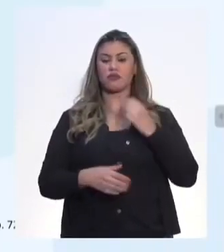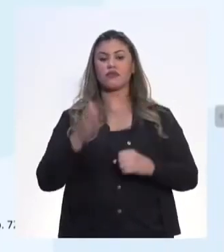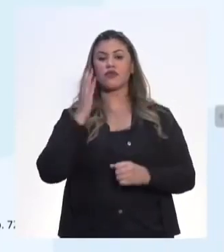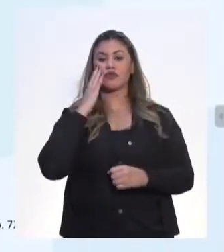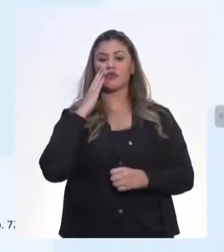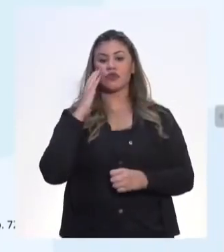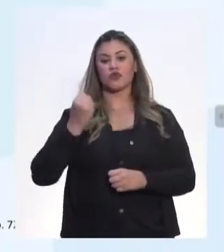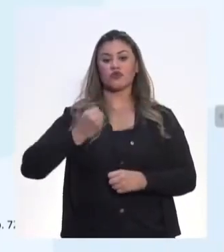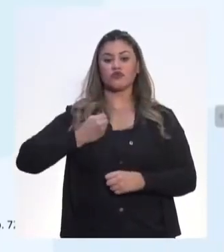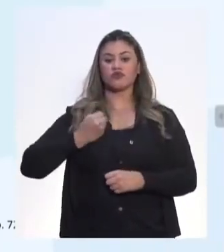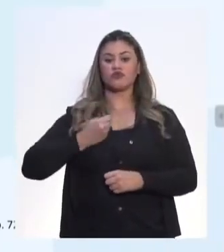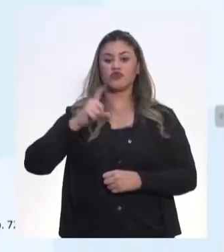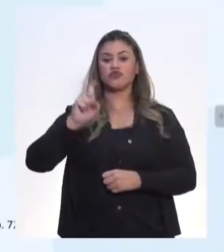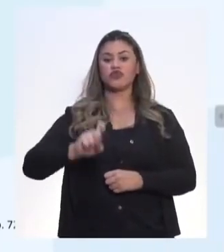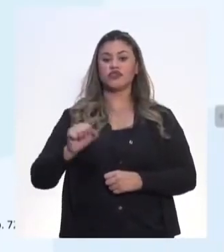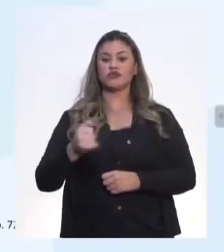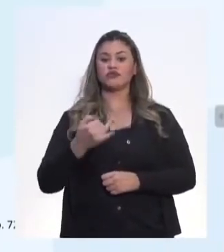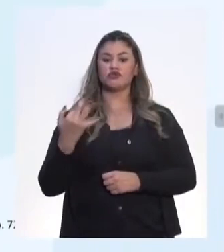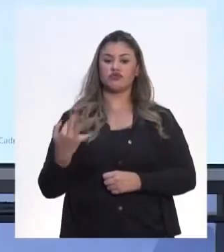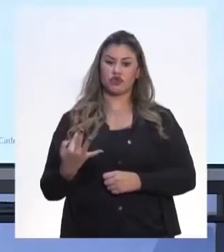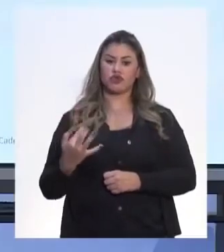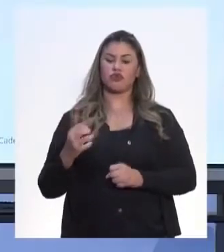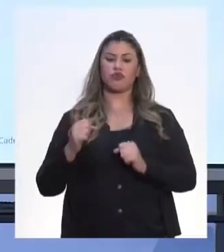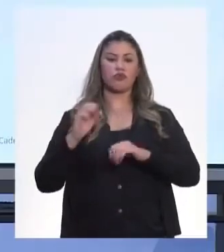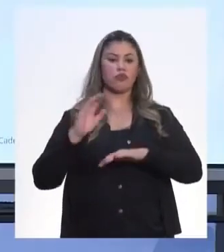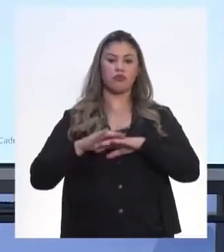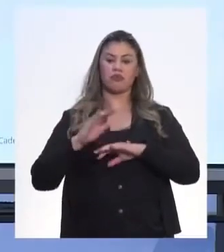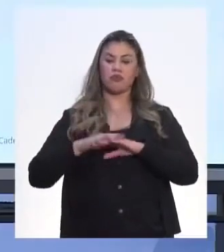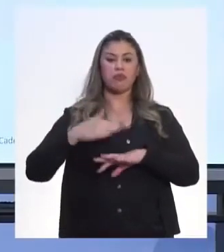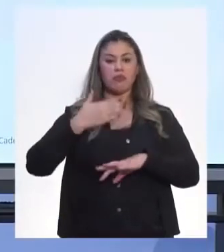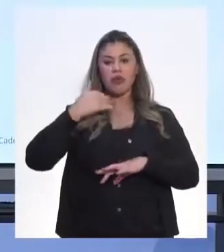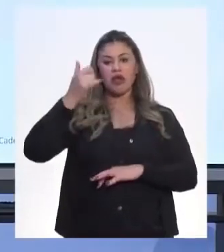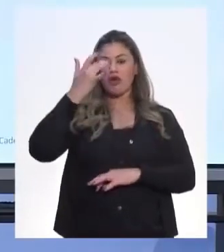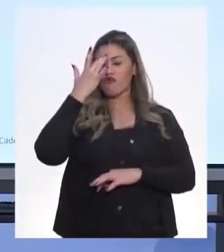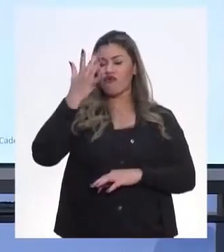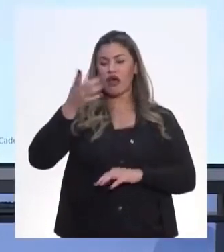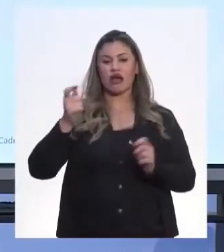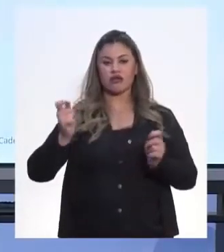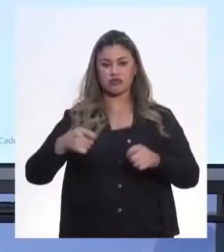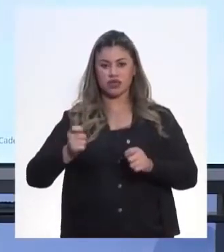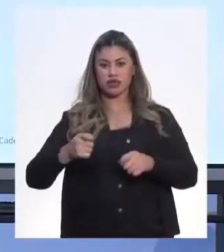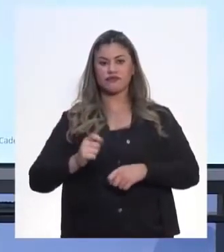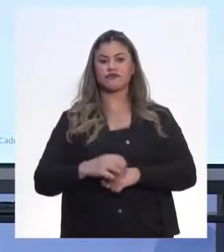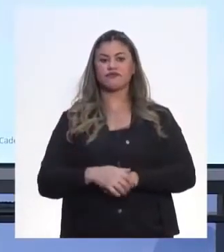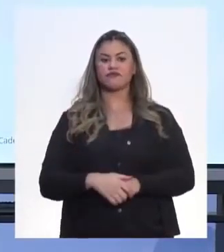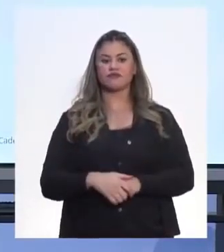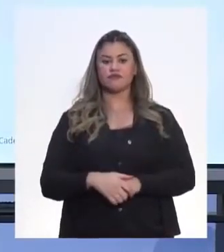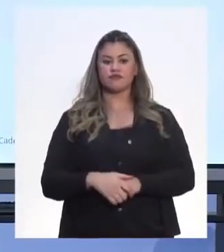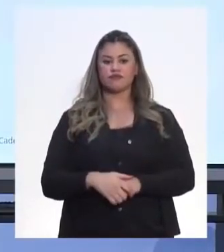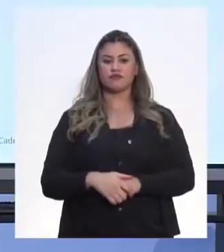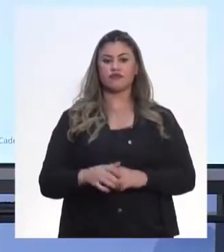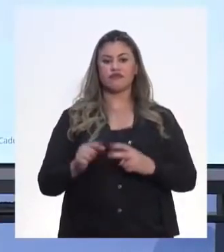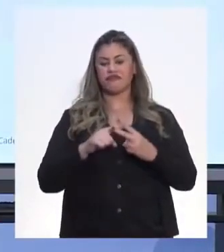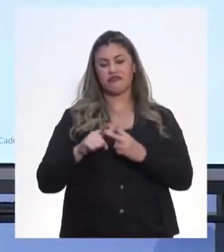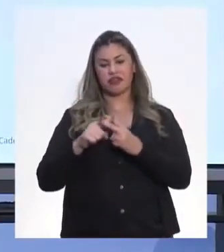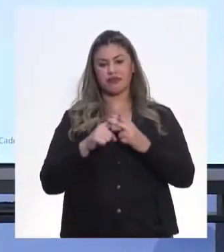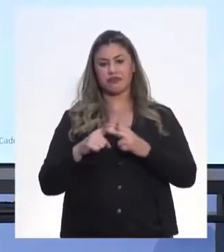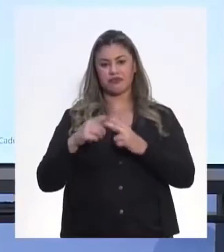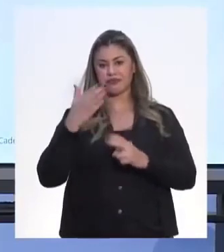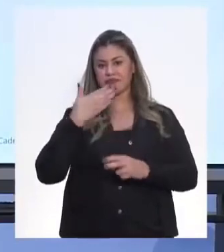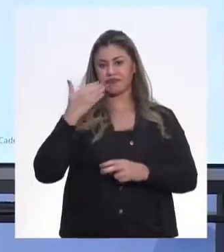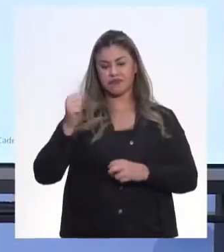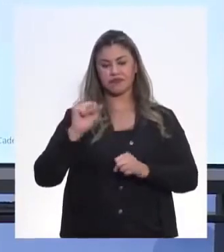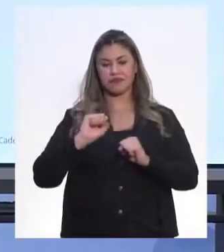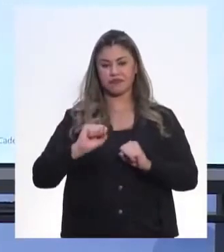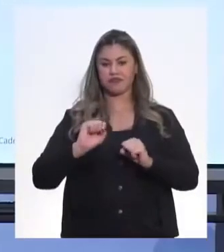X. Usando a mesma ideia, usem o que vocês acharem mais fácil, tá? Usem a ferramenta que vocês acharem mais